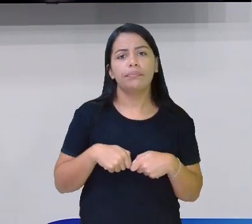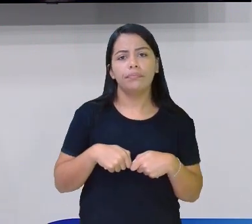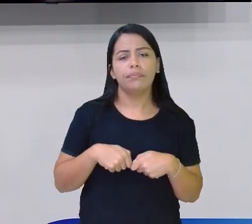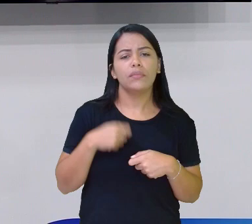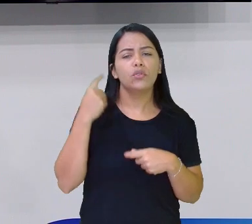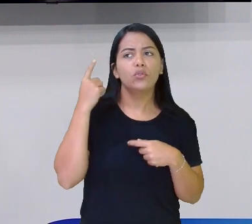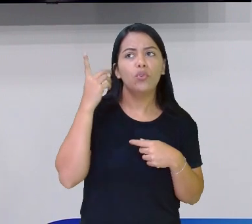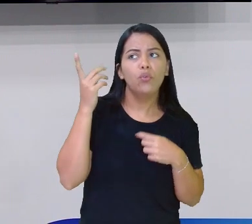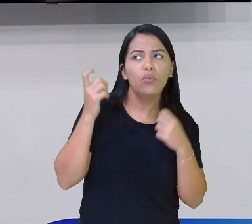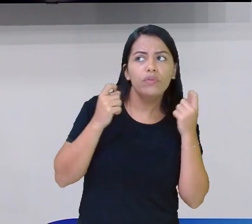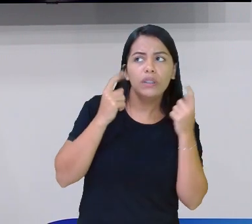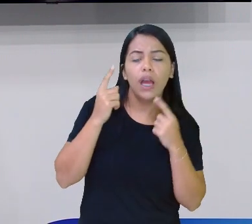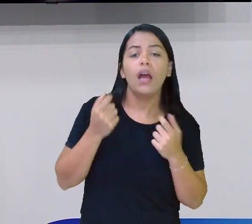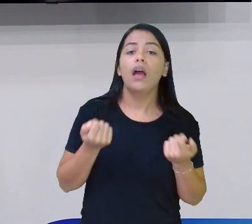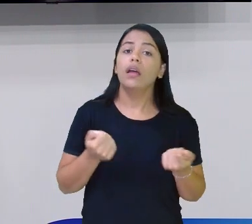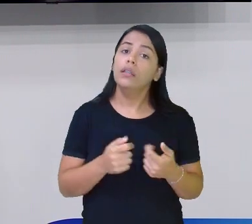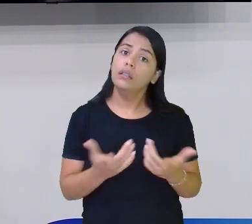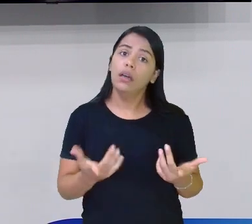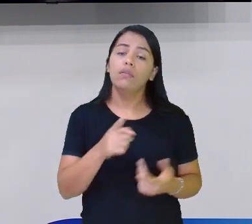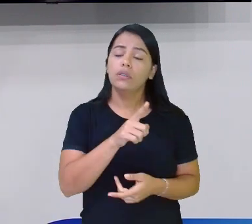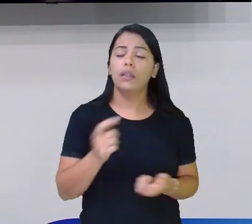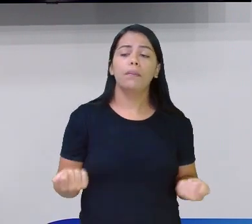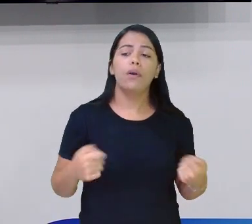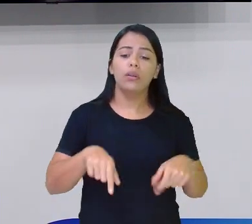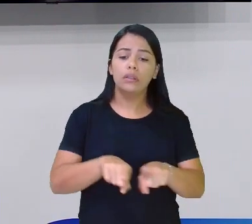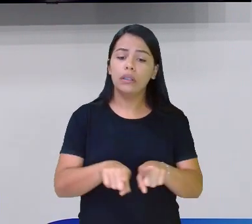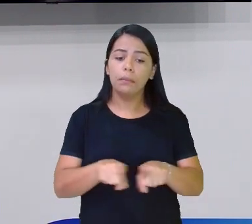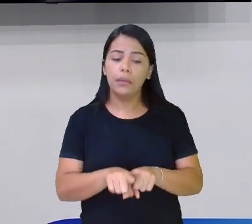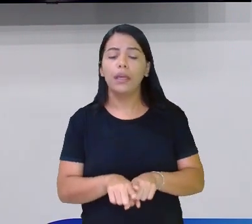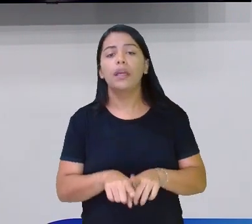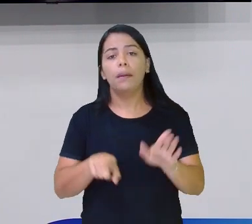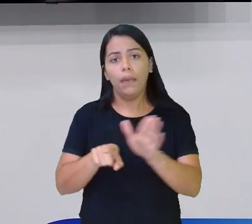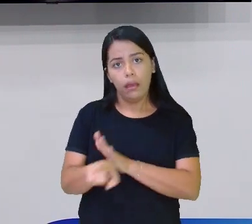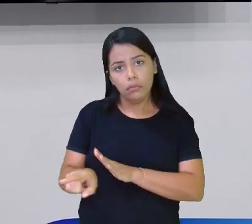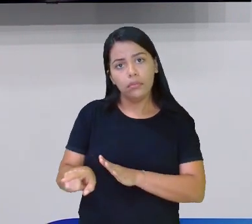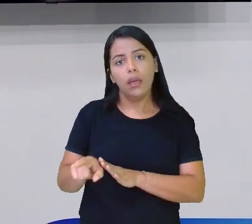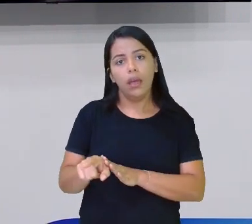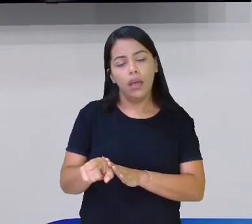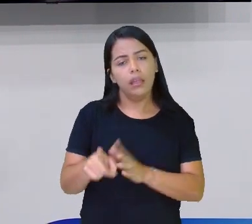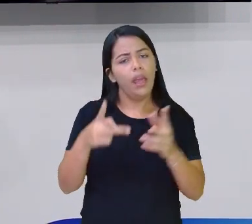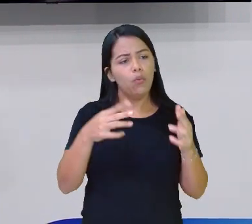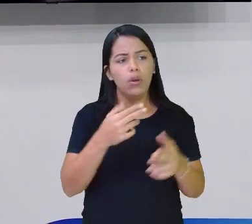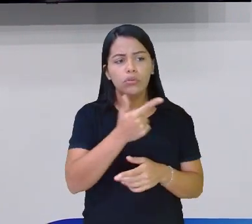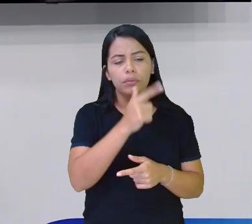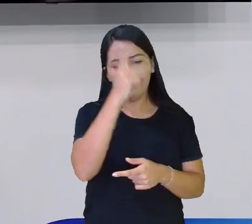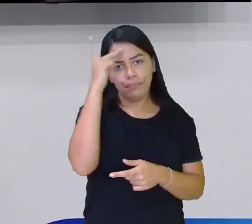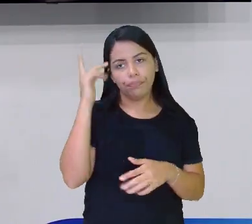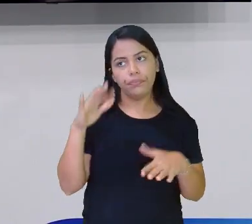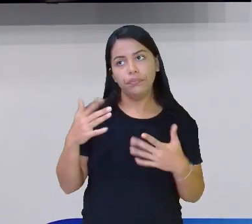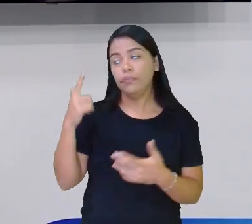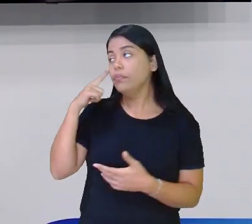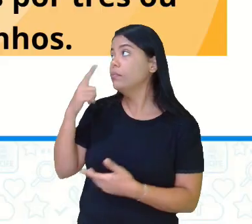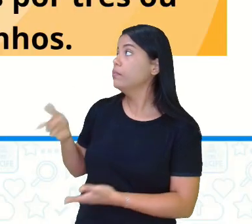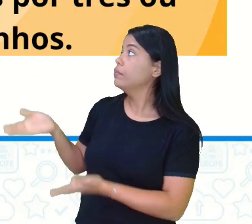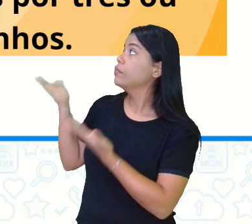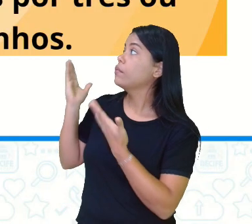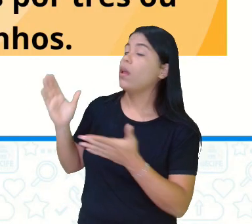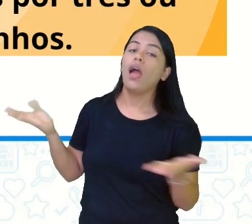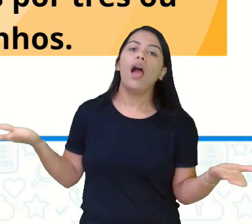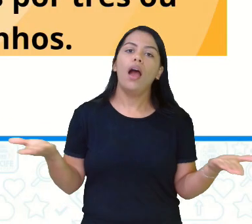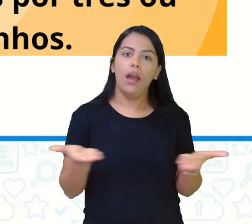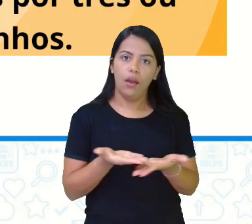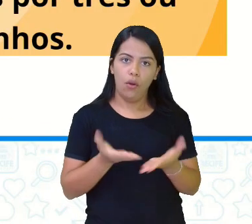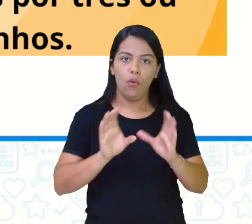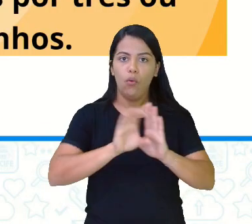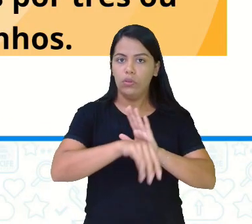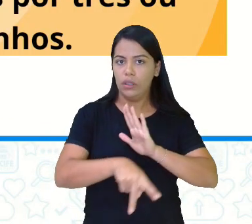faz a aula ficar mais dinâmica. Não deixa de perguntar. Mas, como eu estava dizendo, aqui está o conceito de tirinhas. As tirinhas são um